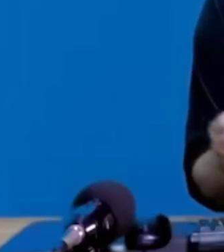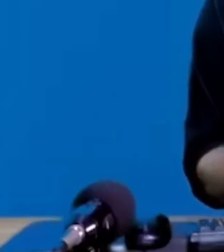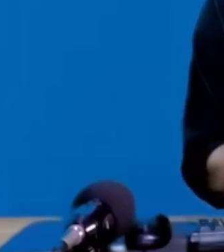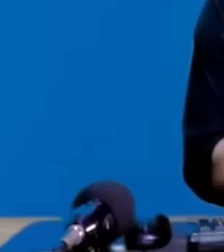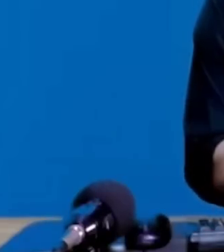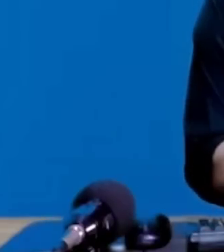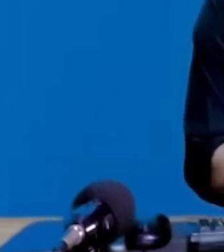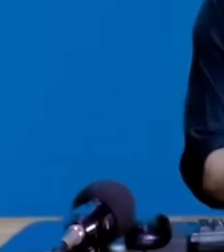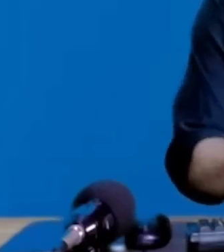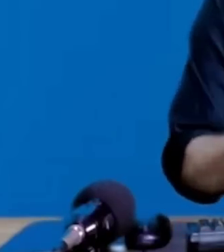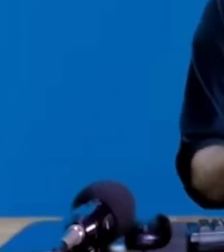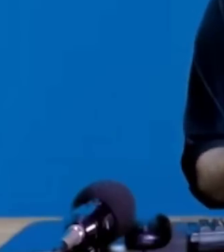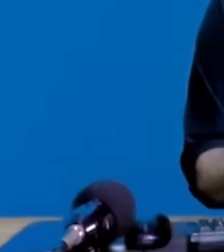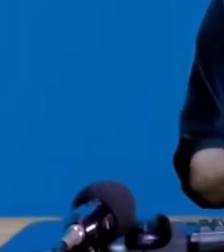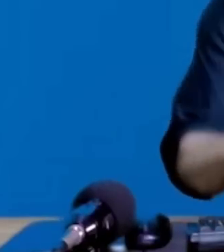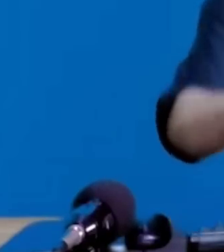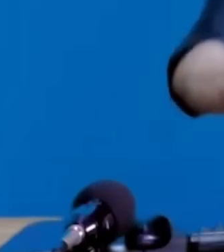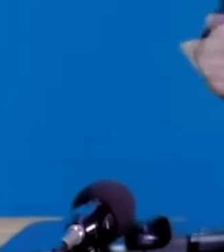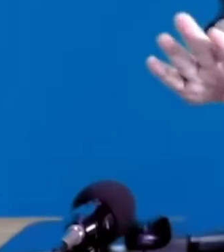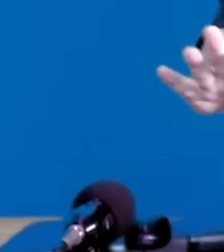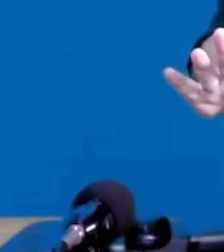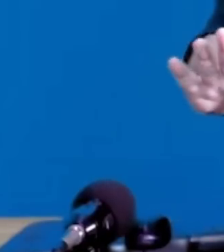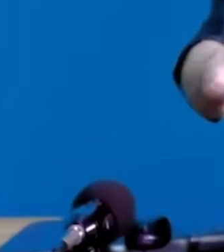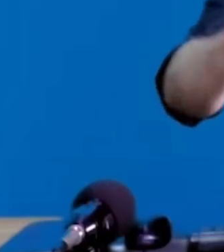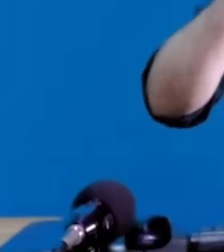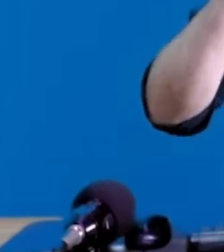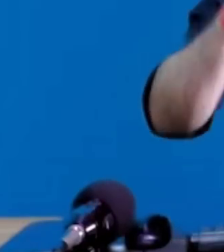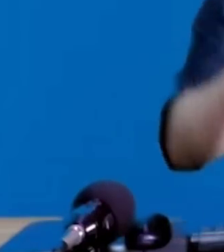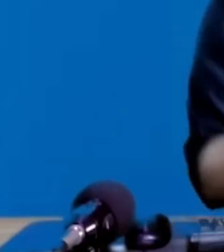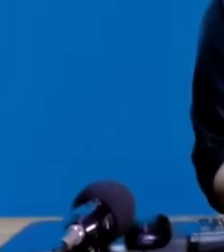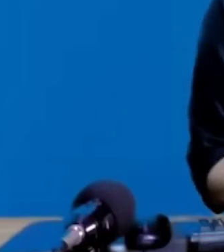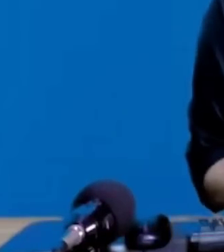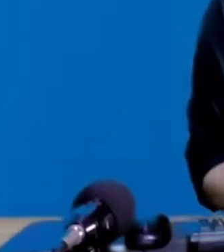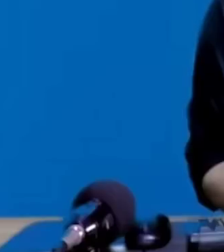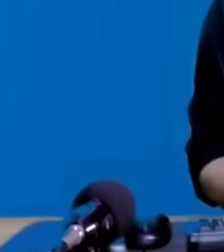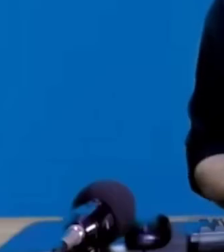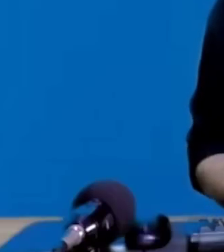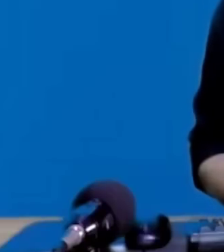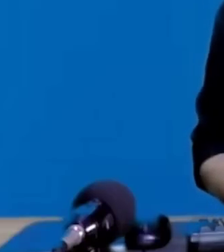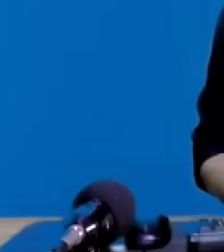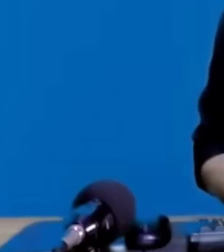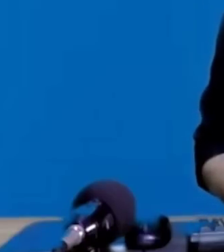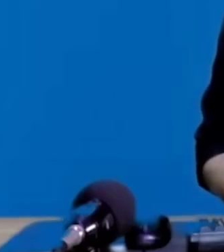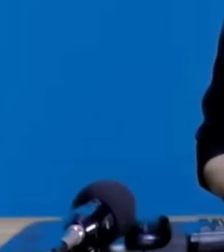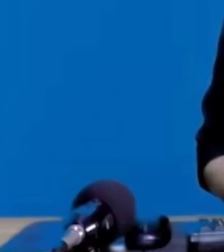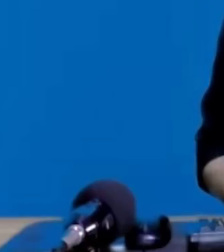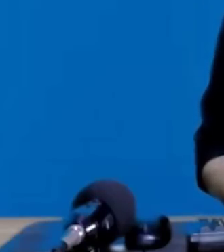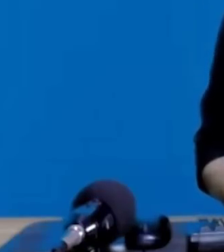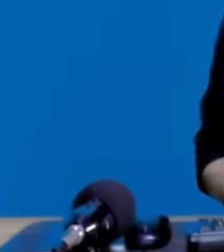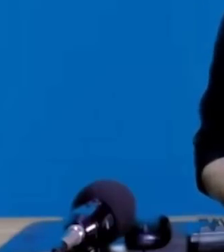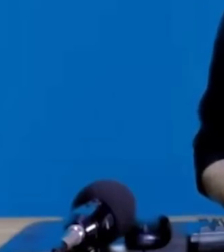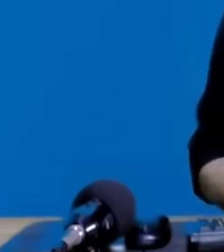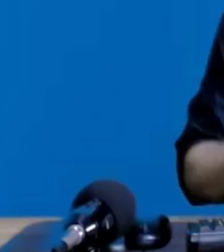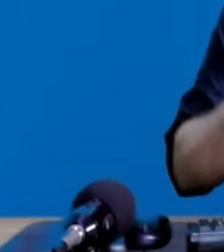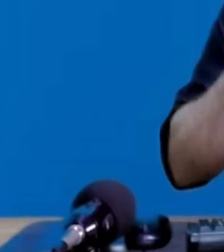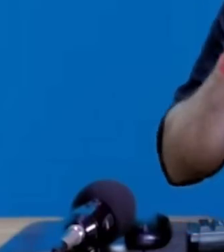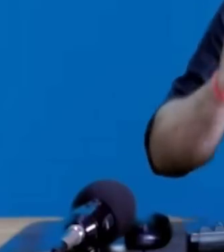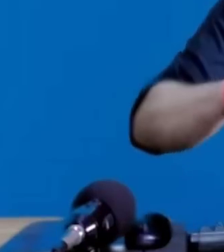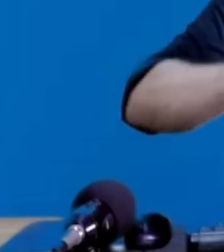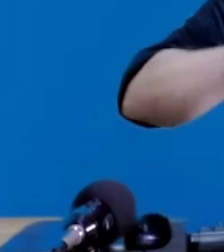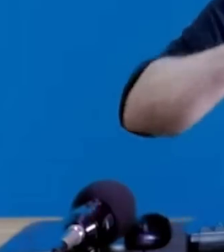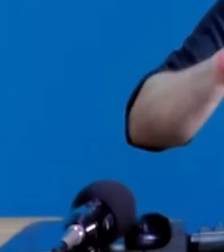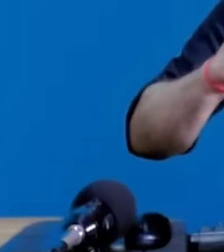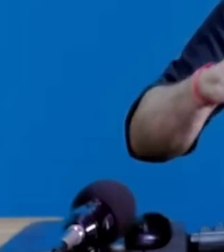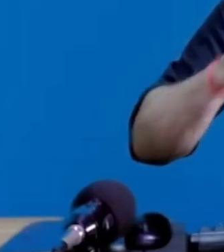Bom dia, boa tarde, boa noite ou boa madrugada, claro, dependendo do momento que você nos dá a honra de assistir esse vídeo.